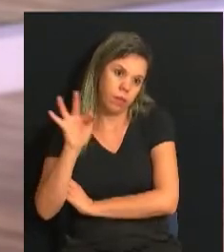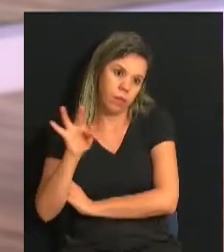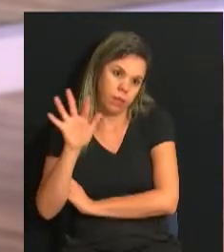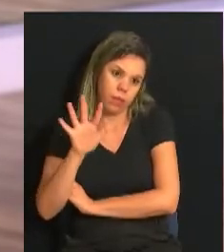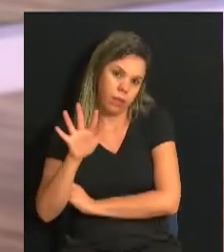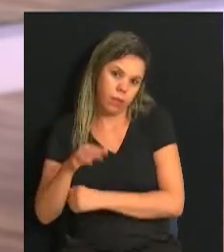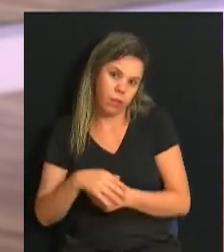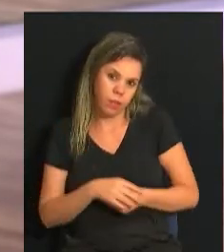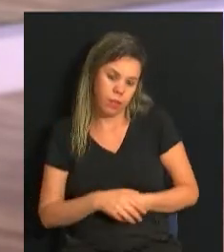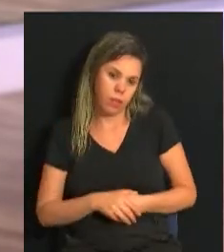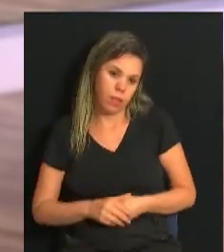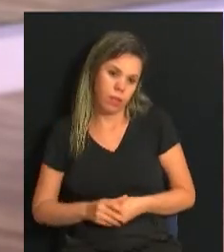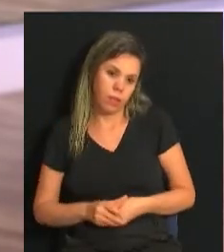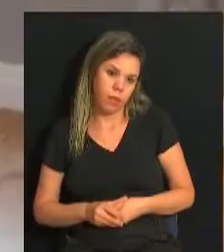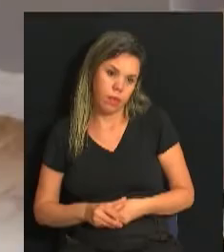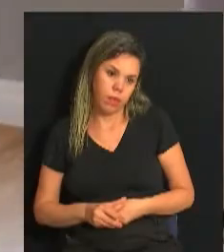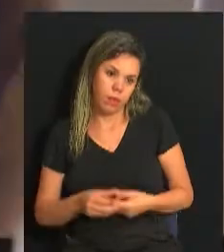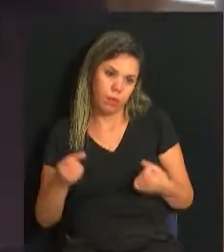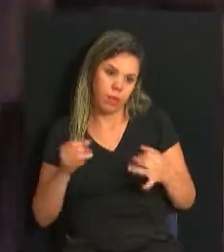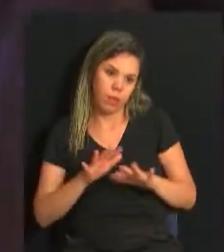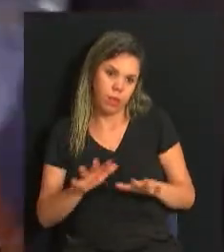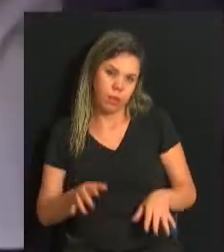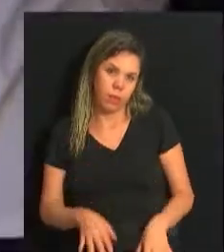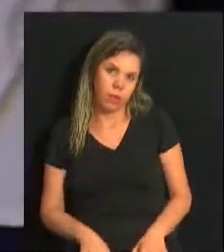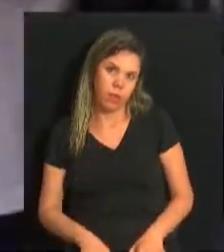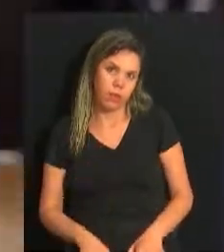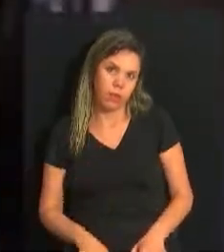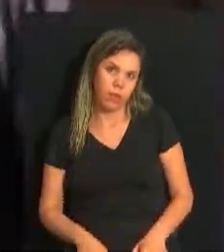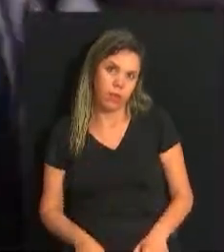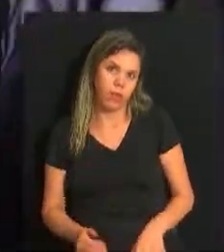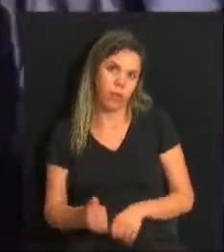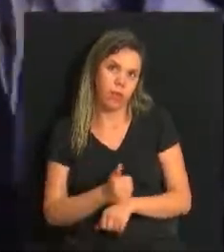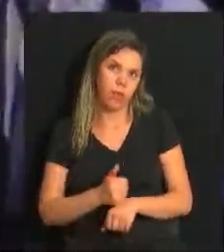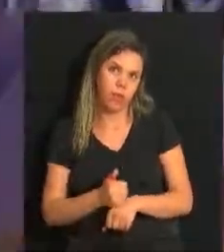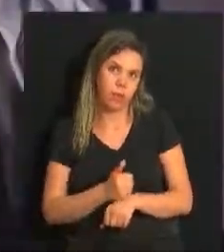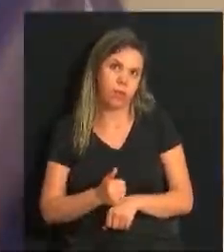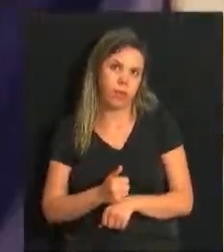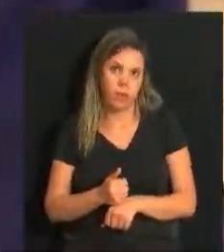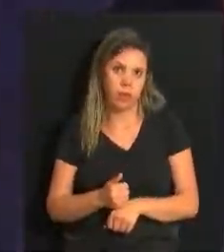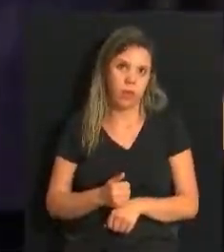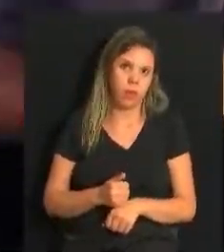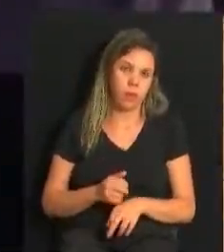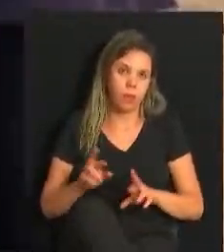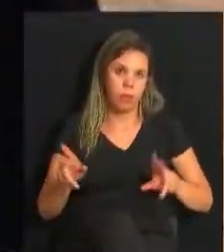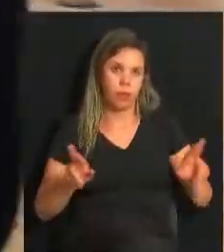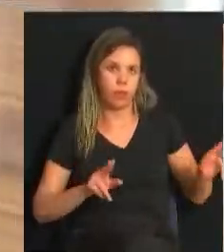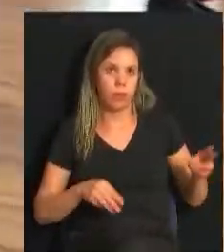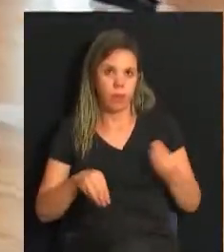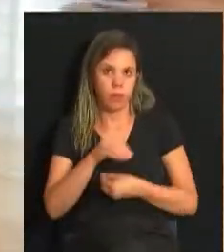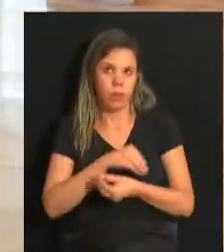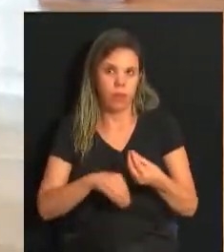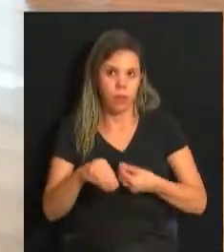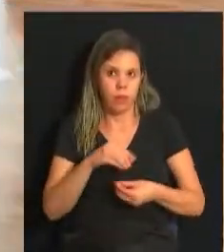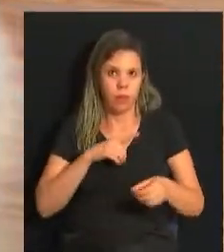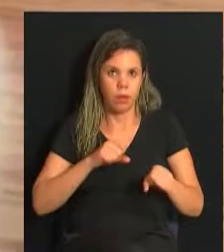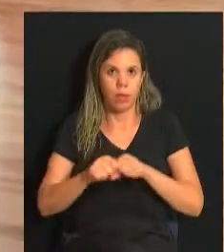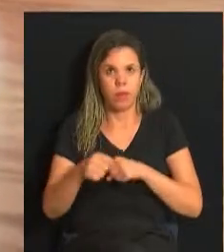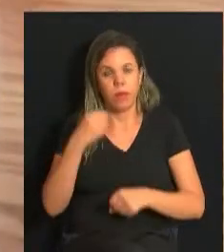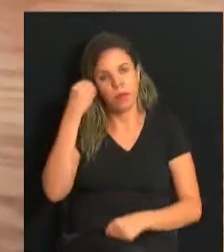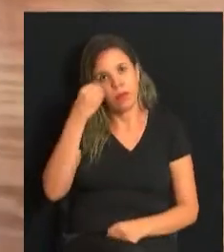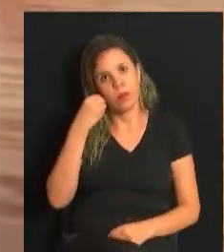não não não sabor das tanques né é para dentro Ok então é legal você tem né